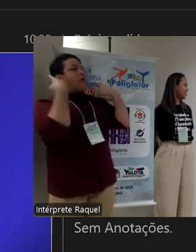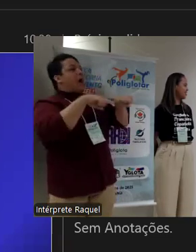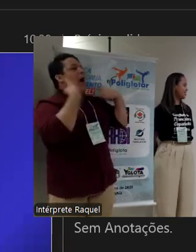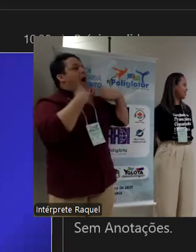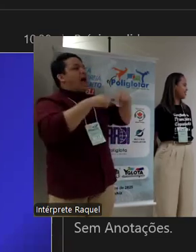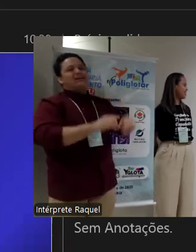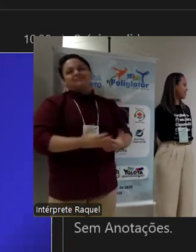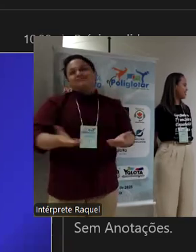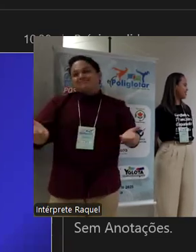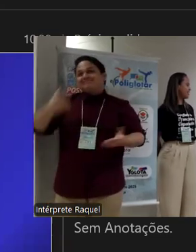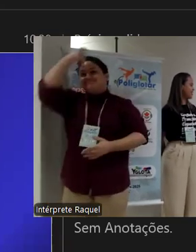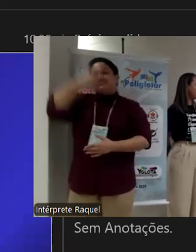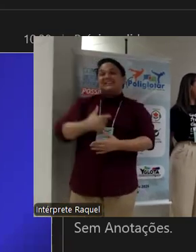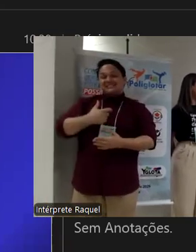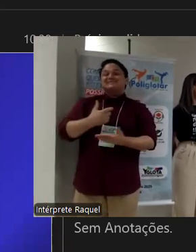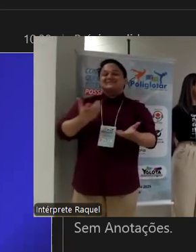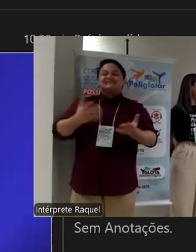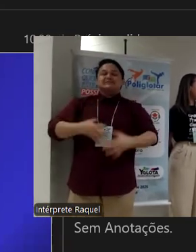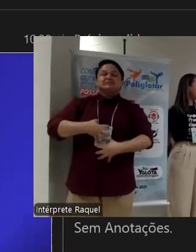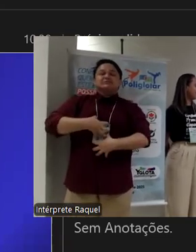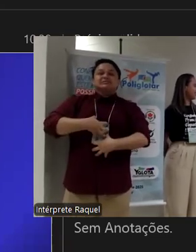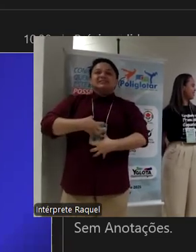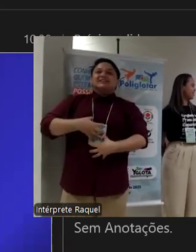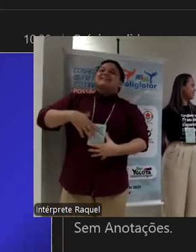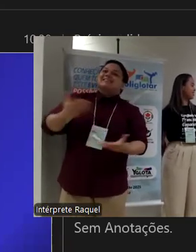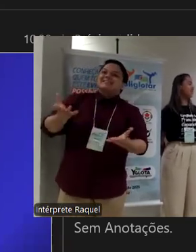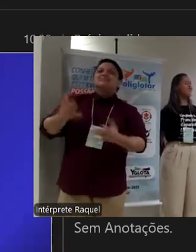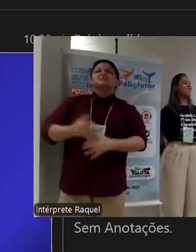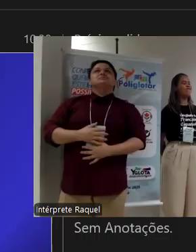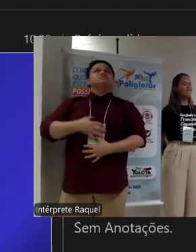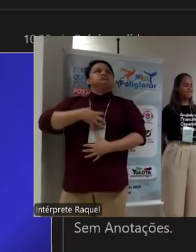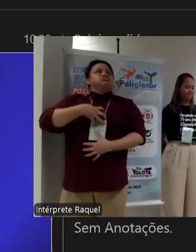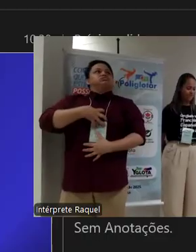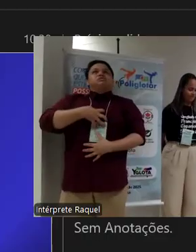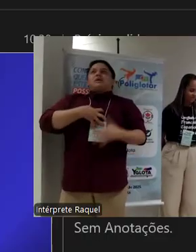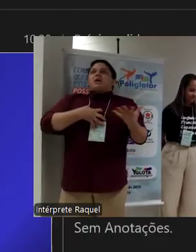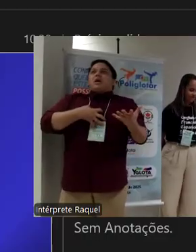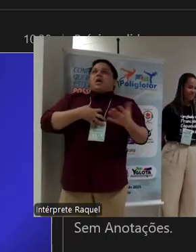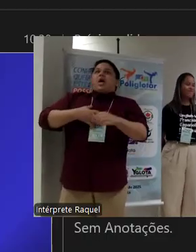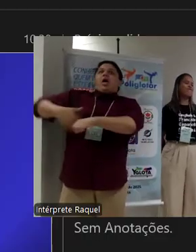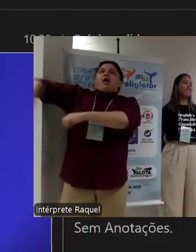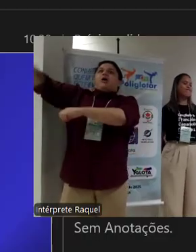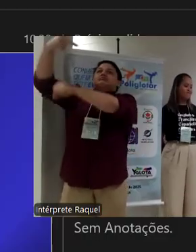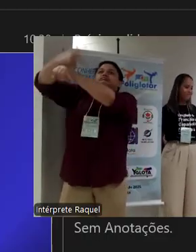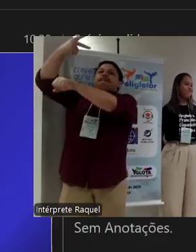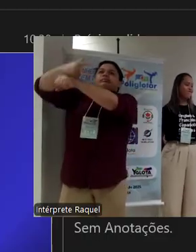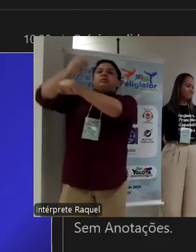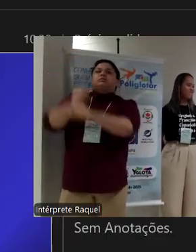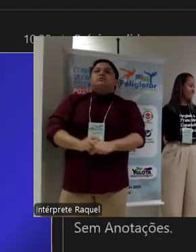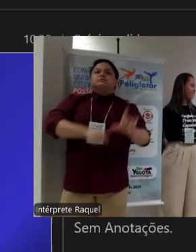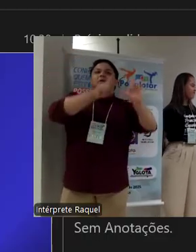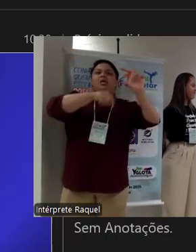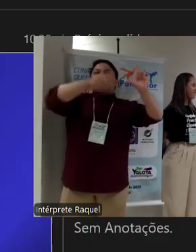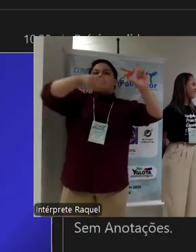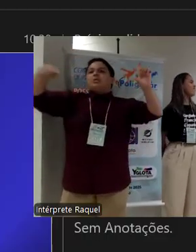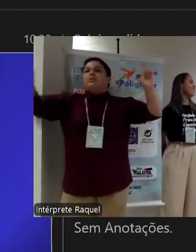sou filha de uma mãe surda. É claro que eu odeio quando não tem vídeo com legenda. Eu quero mostrar eles pra